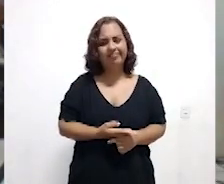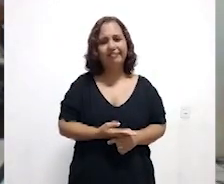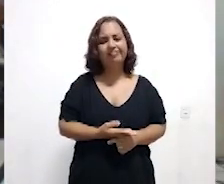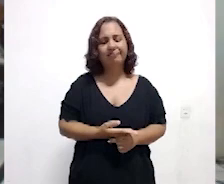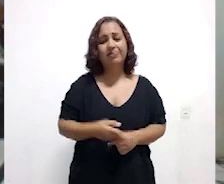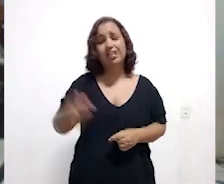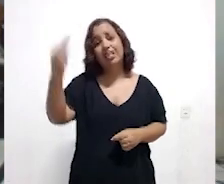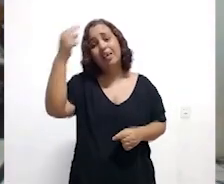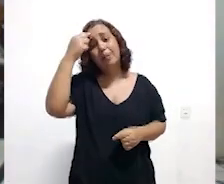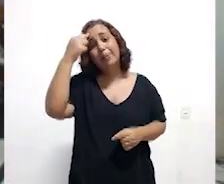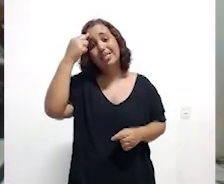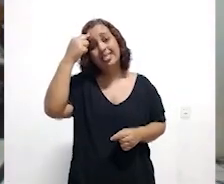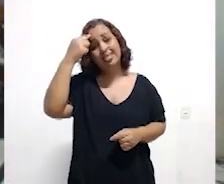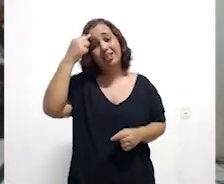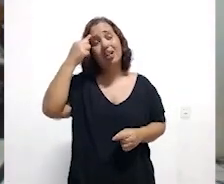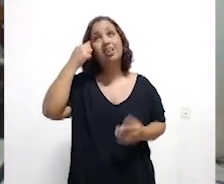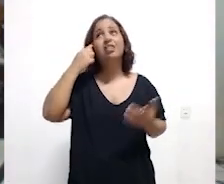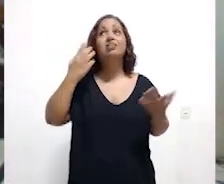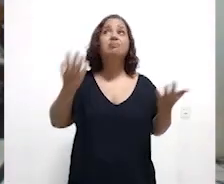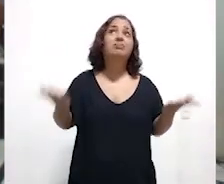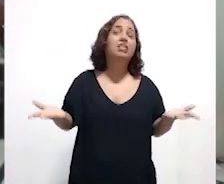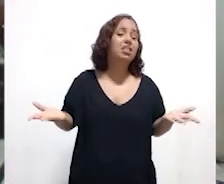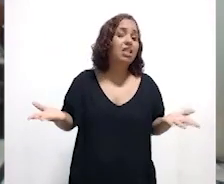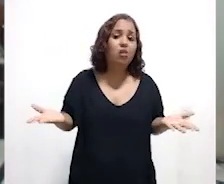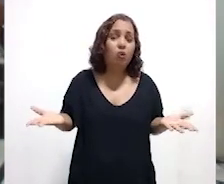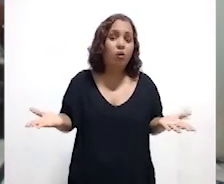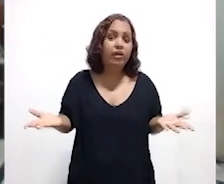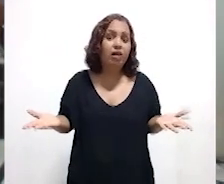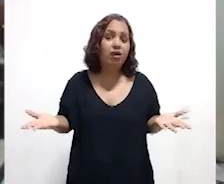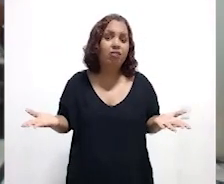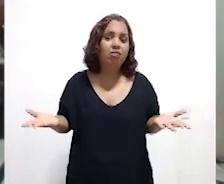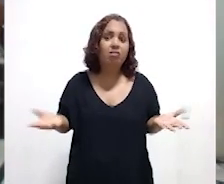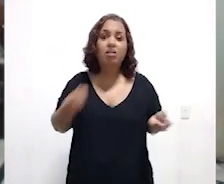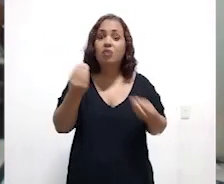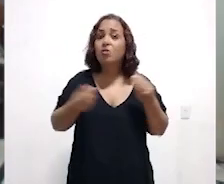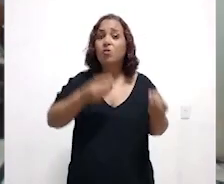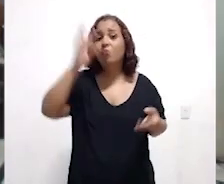pensar: rapaz, e agora? Não tem jeito mais não.